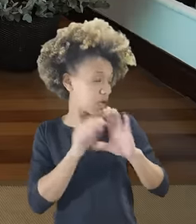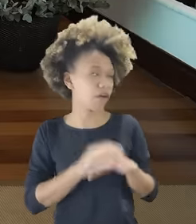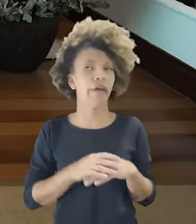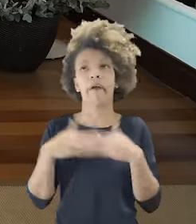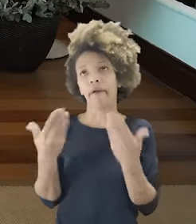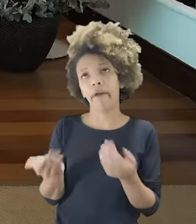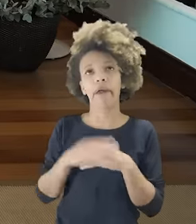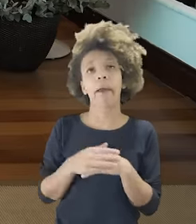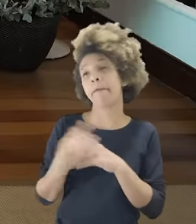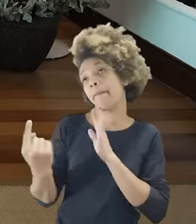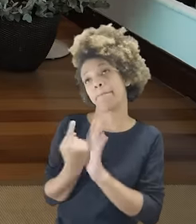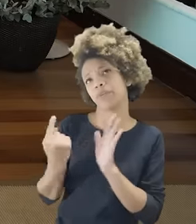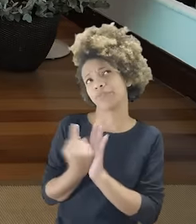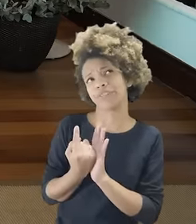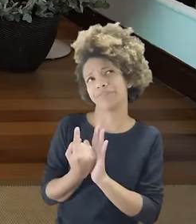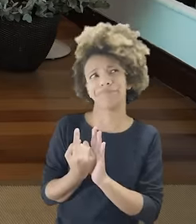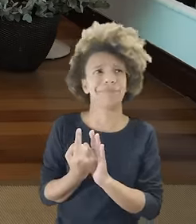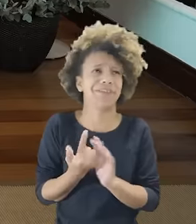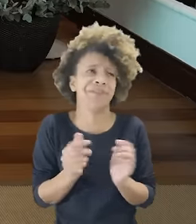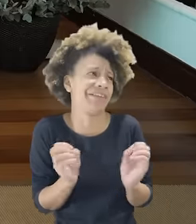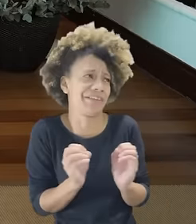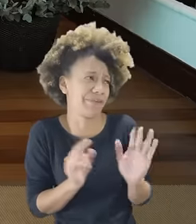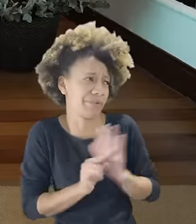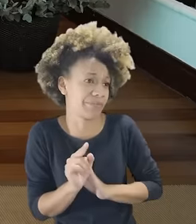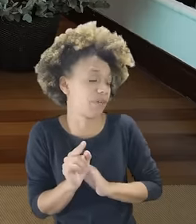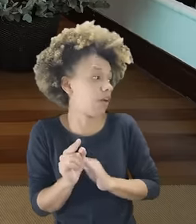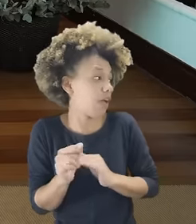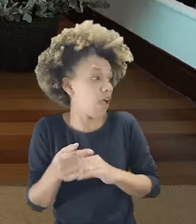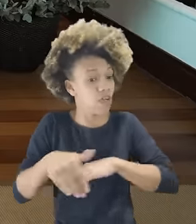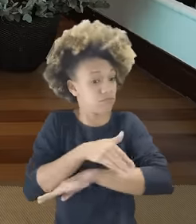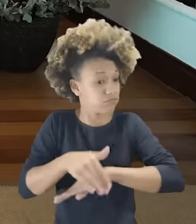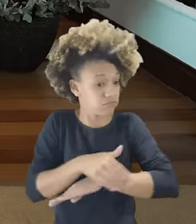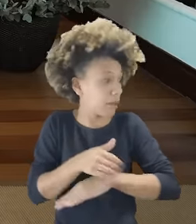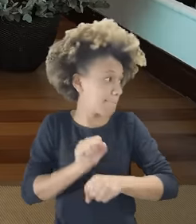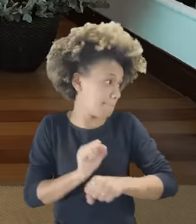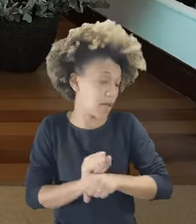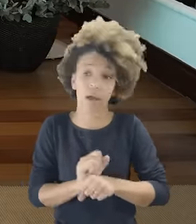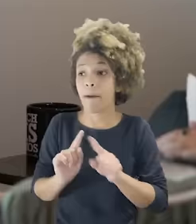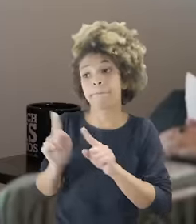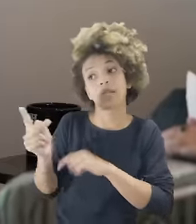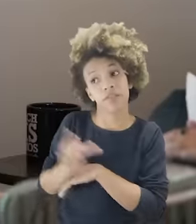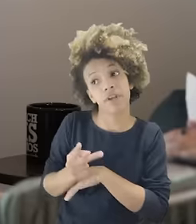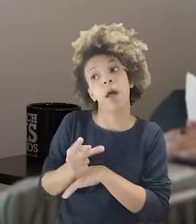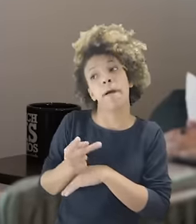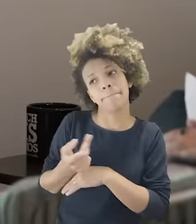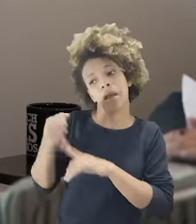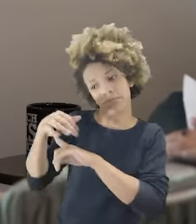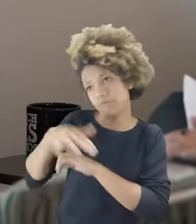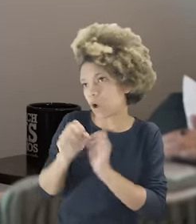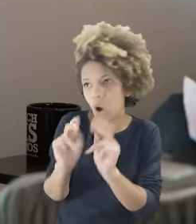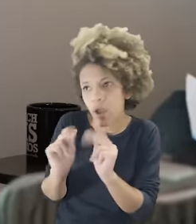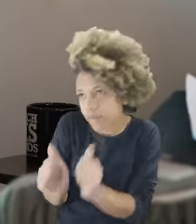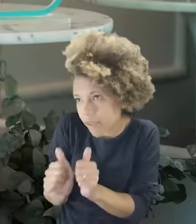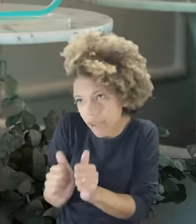muita gente tá me perguntando e não tá igual eu falei da inside que muita gente me parar na rua e não tá para mas aí tu tá fazendo isso para monetizar tá tudo